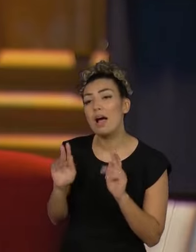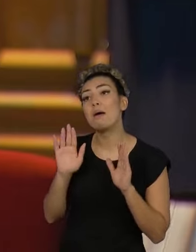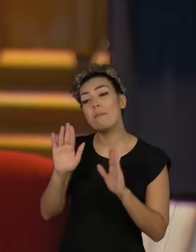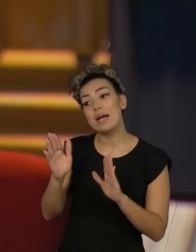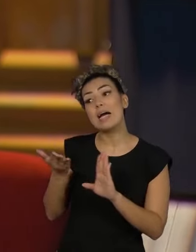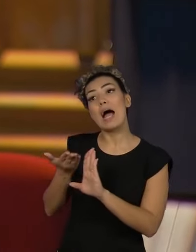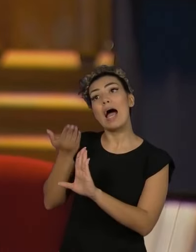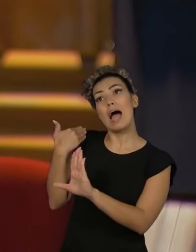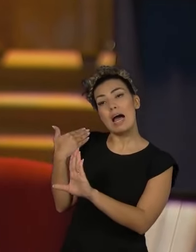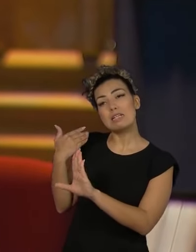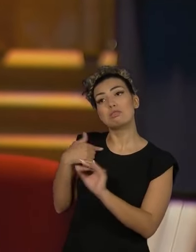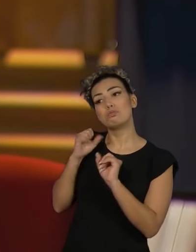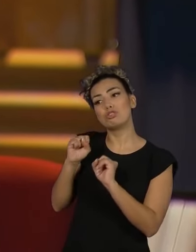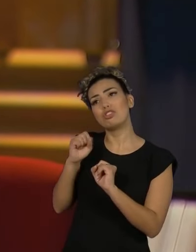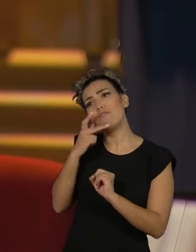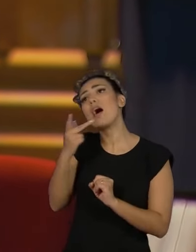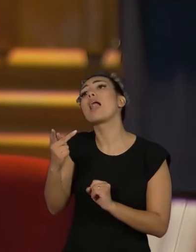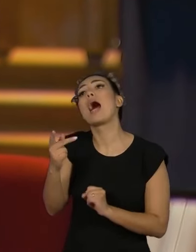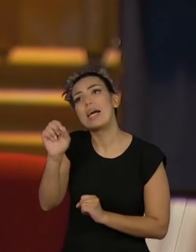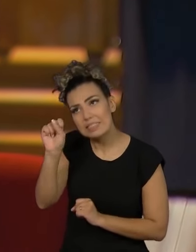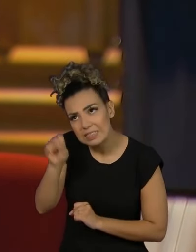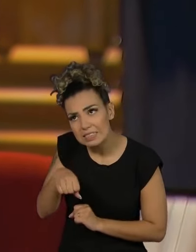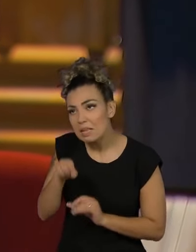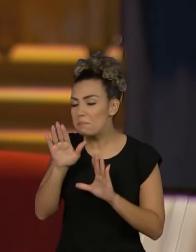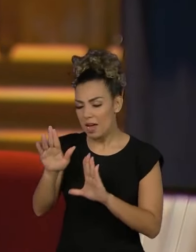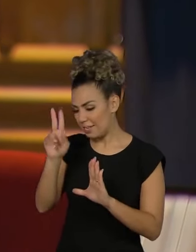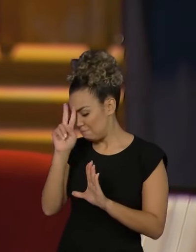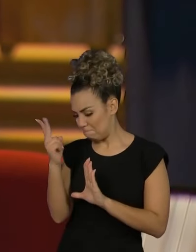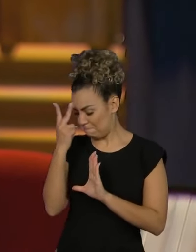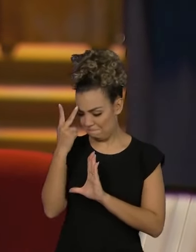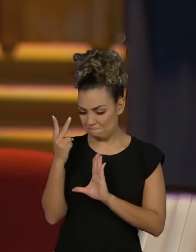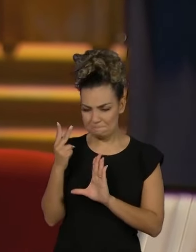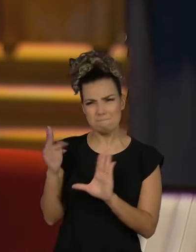sim. Sim. Mas,